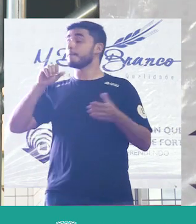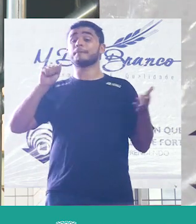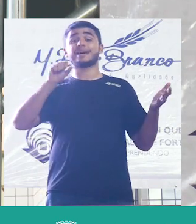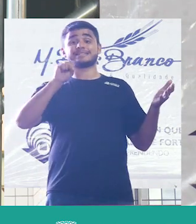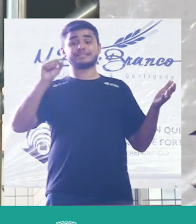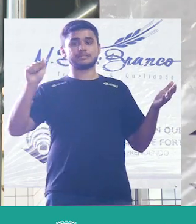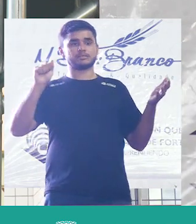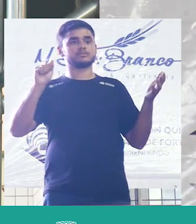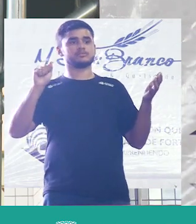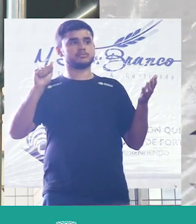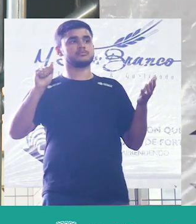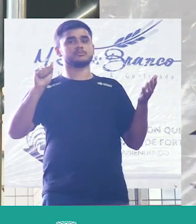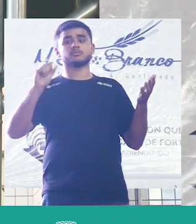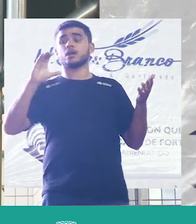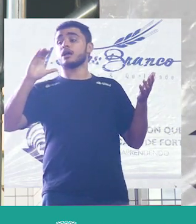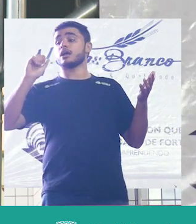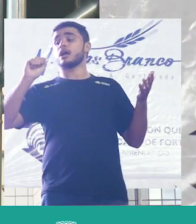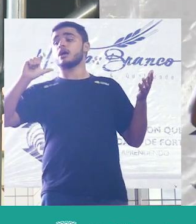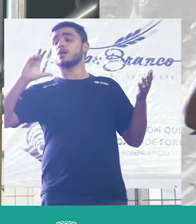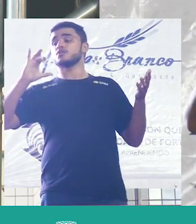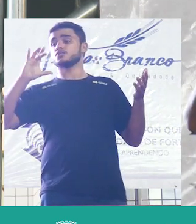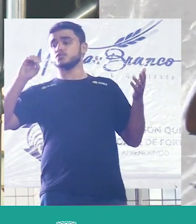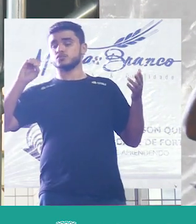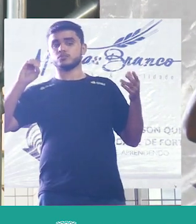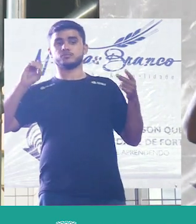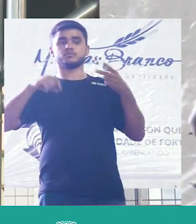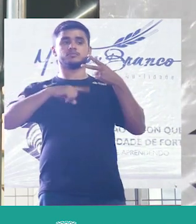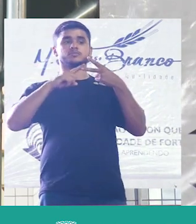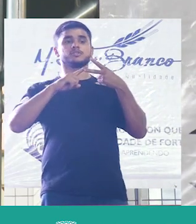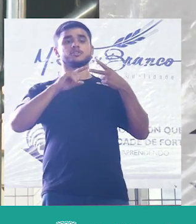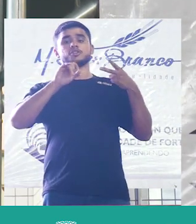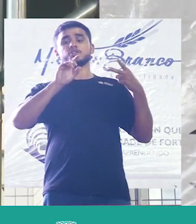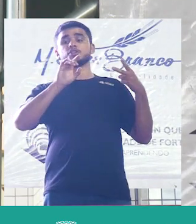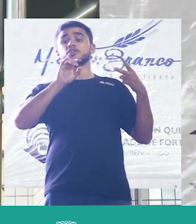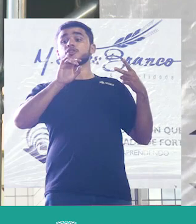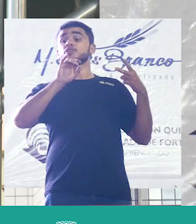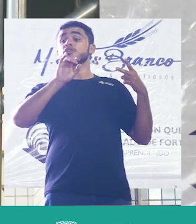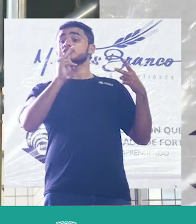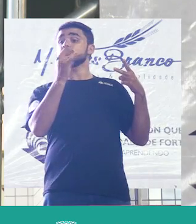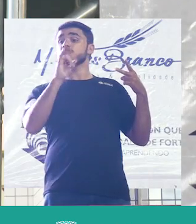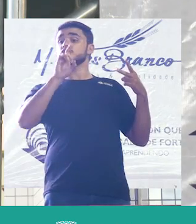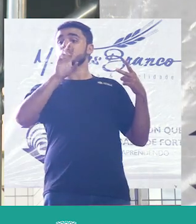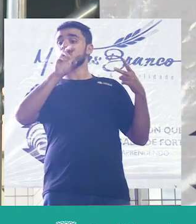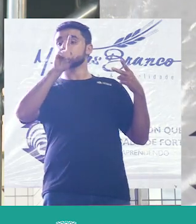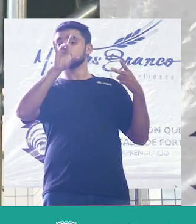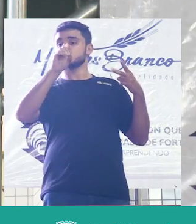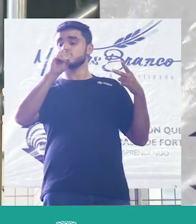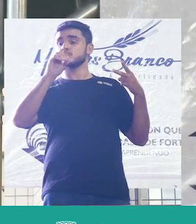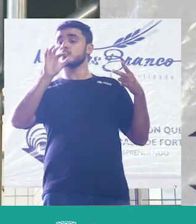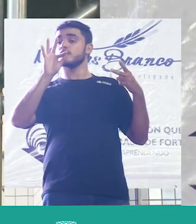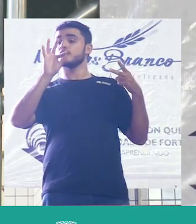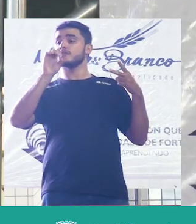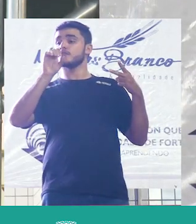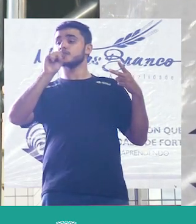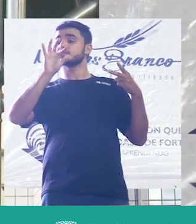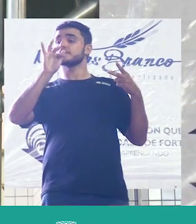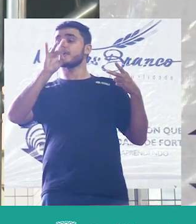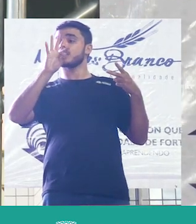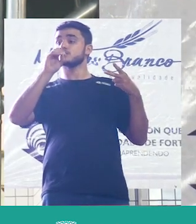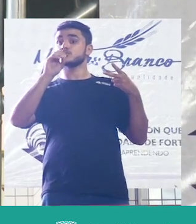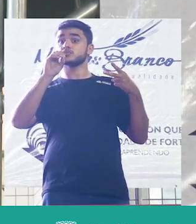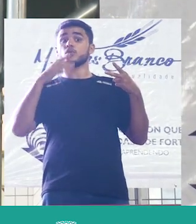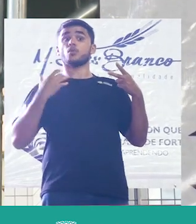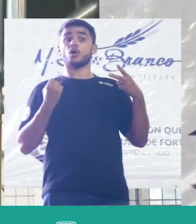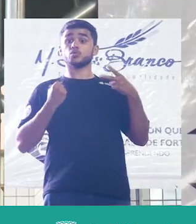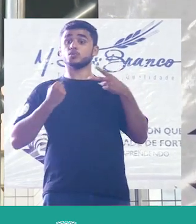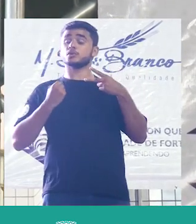íon hidrogênio fosfato produzido nessa reação. Ó, ele me deu a massa de uma substância e pediu as massas de